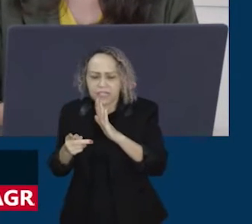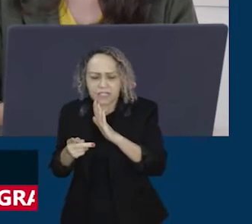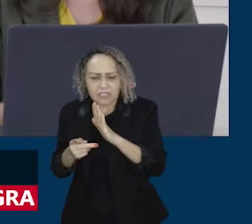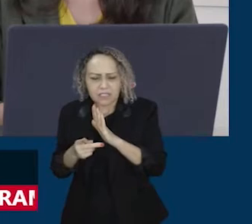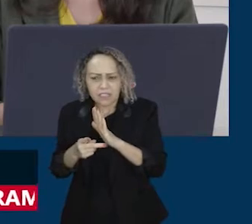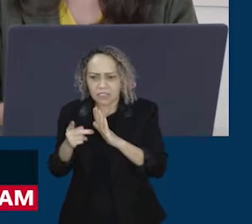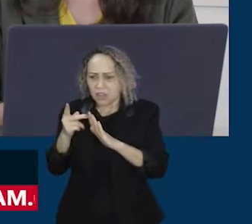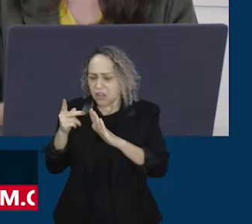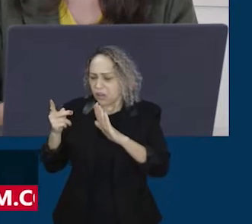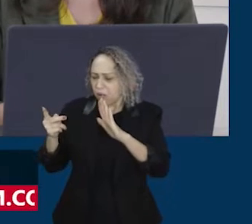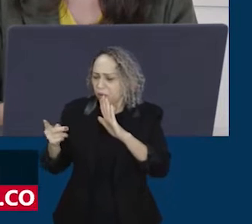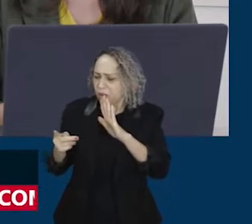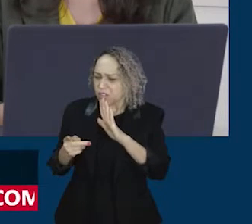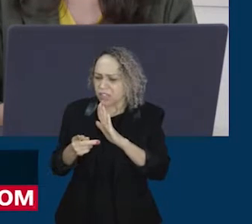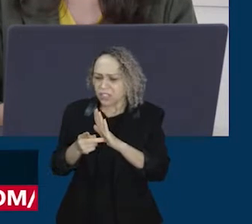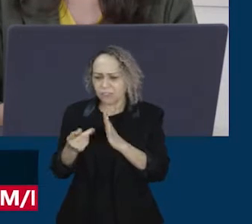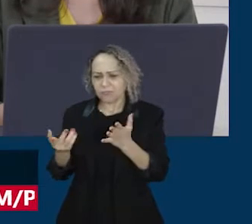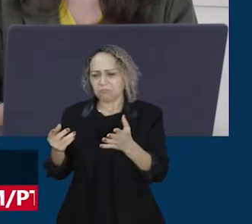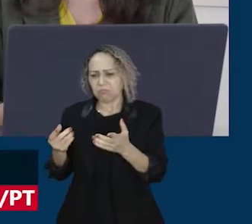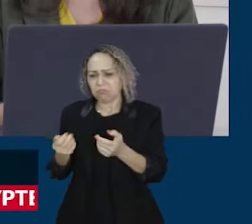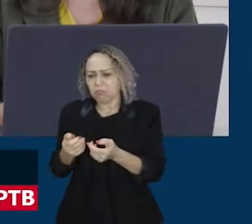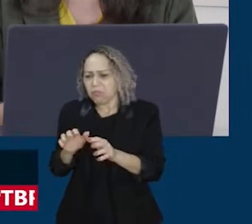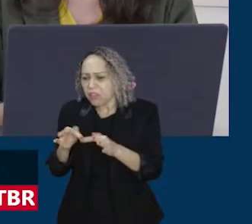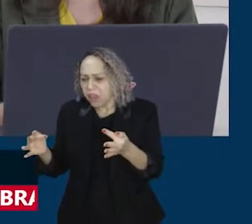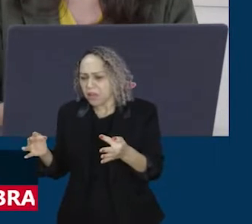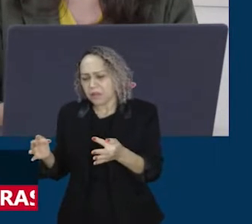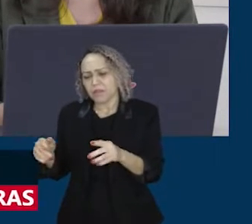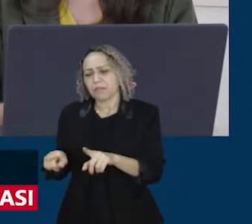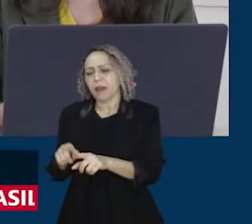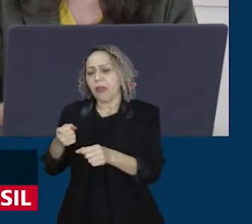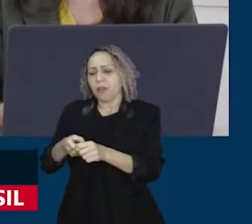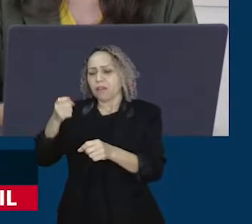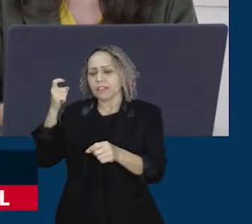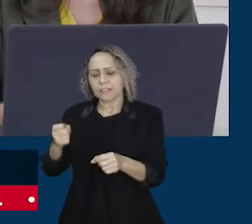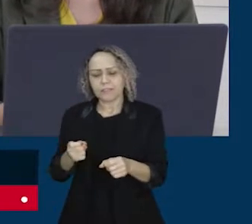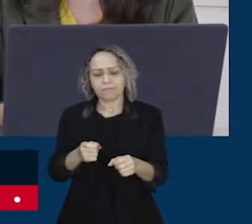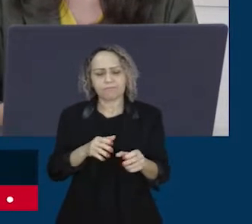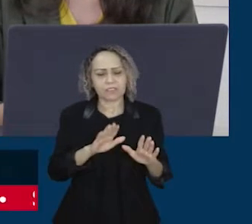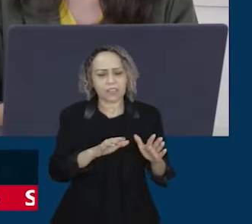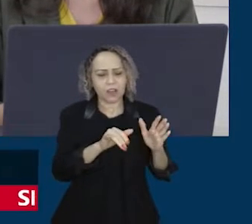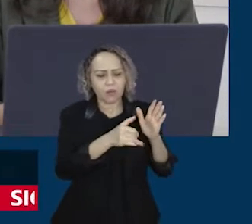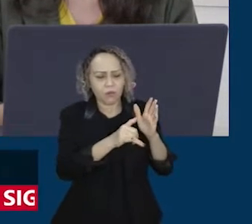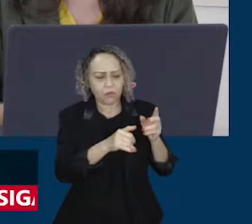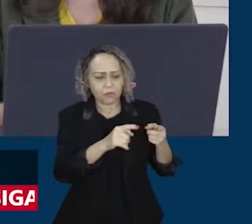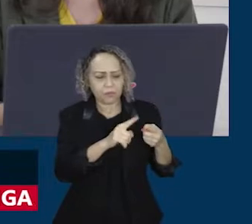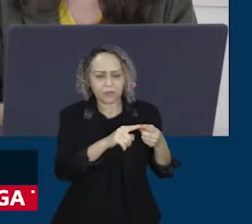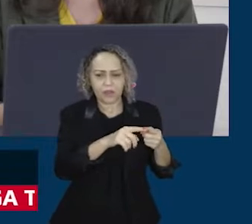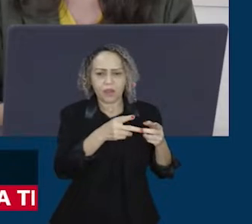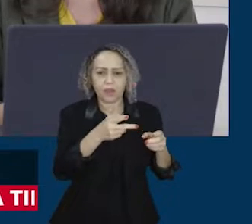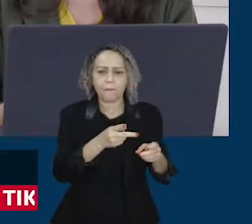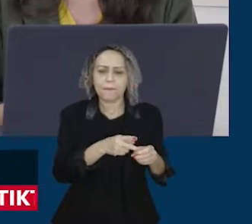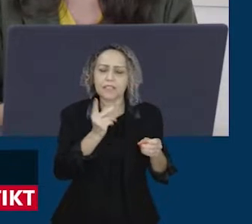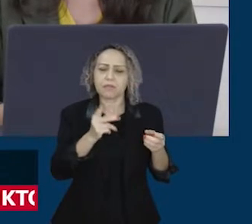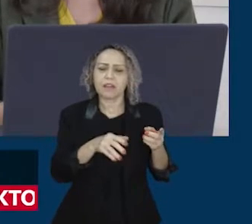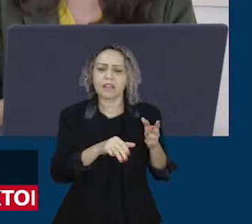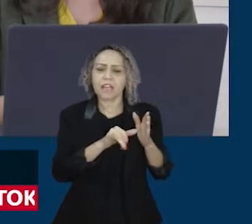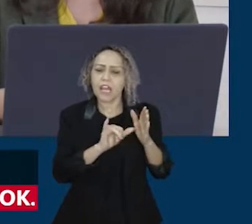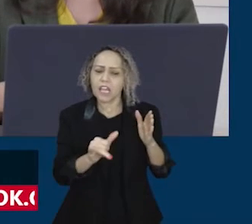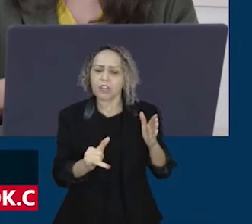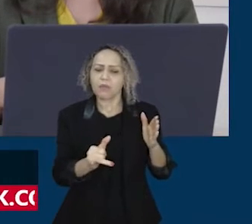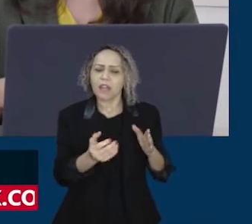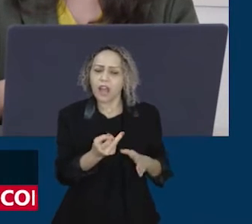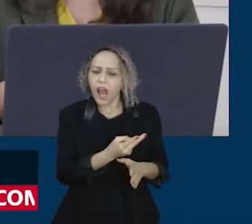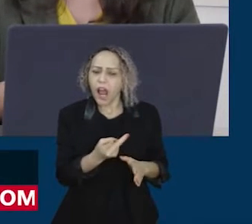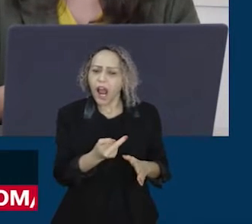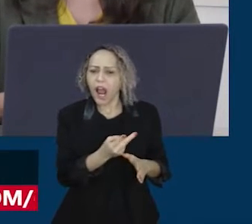Eletrobras faz o papel de preencher essas situações, e por isso que ele diz que elas são essenciais, tanto Petrobras como Eletrobras, justamente porque elas fazem